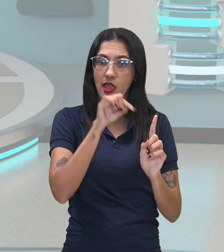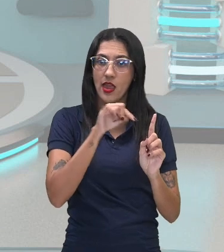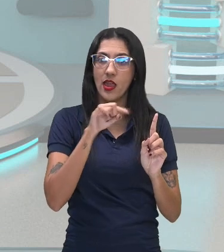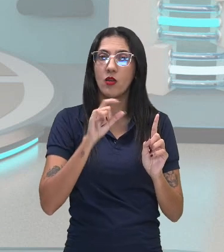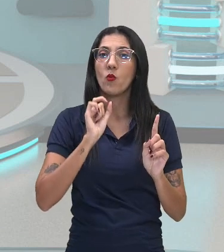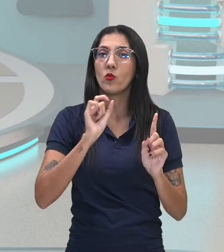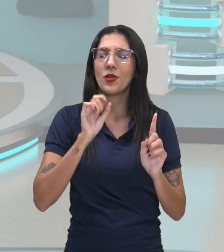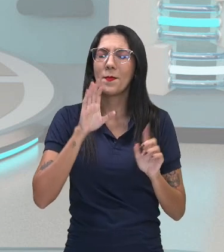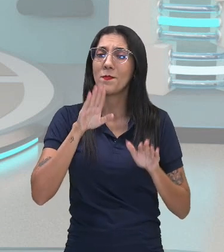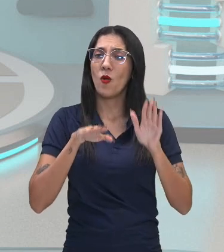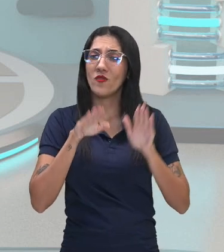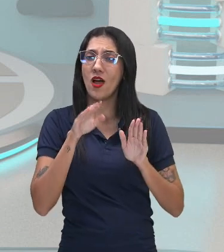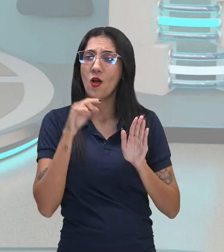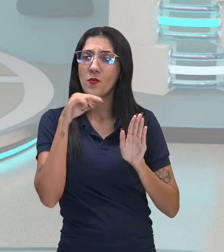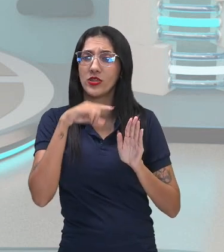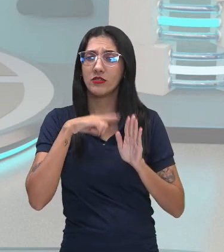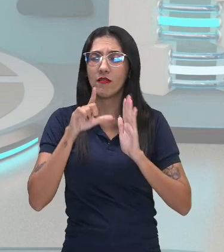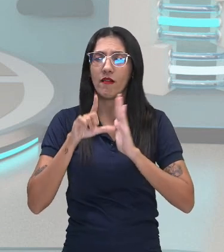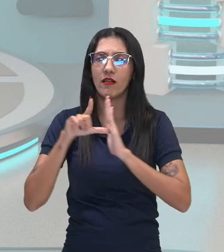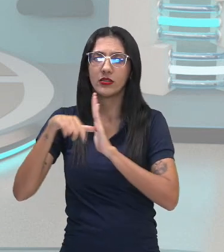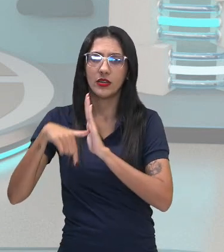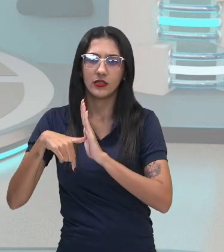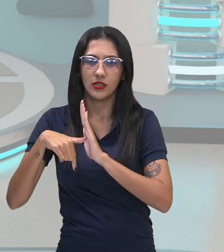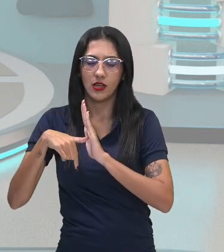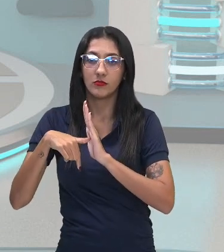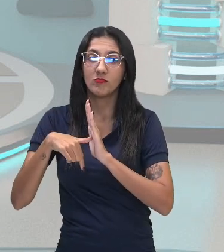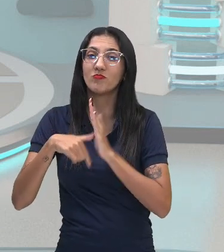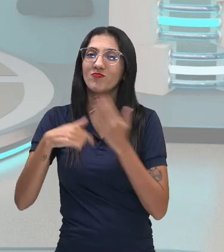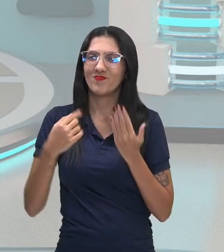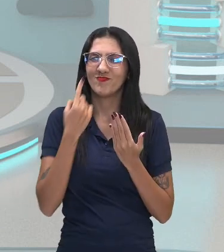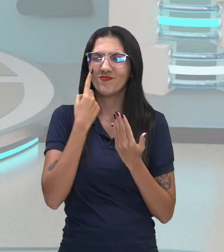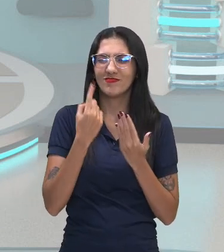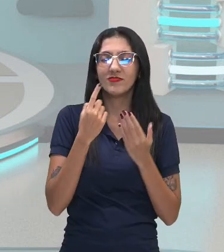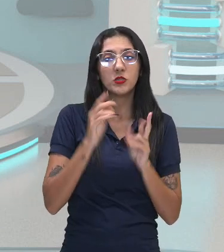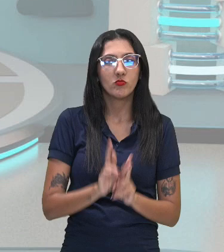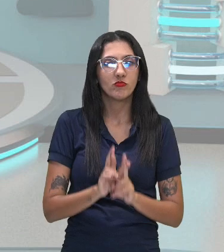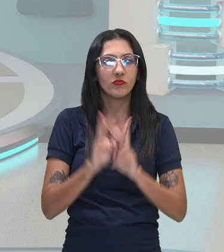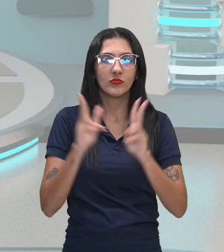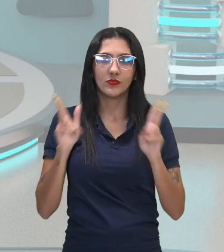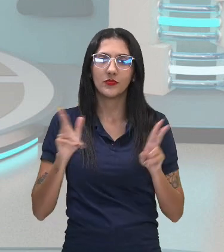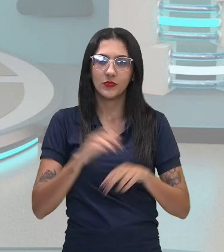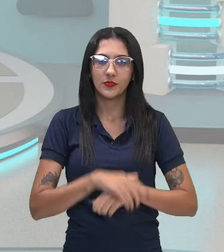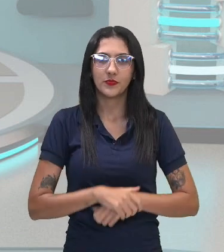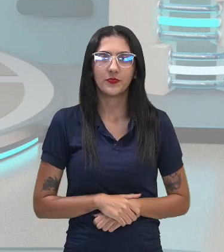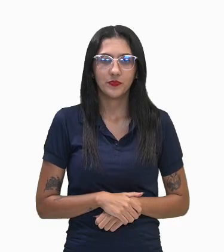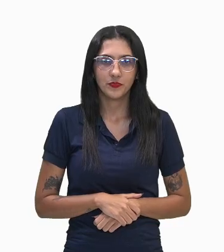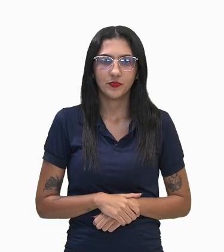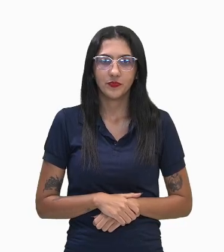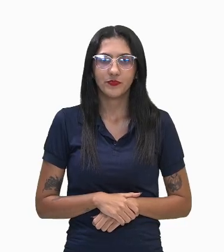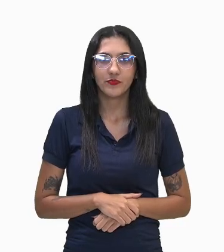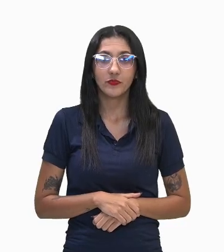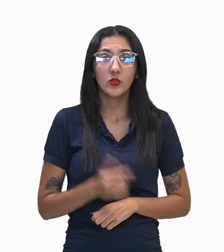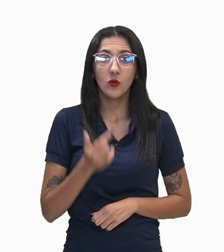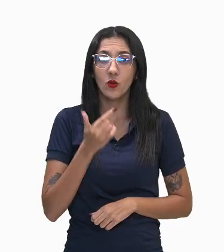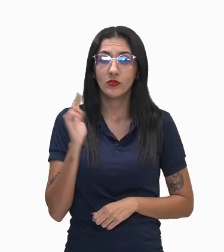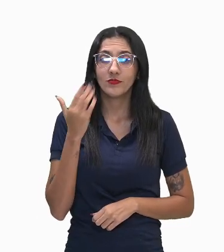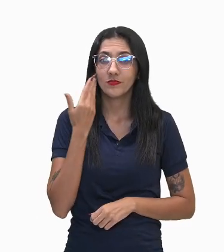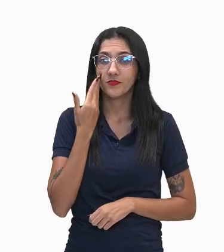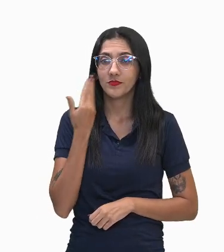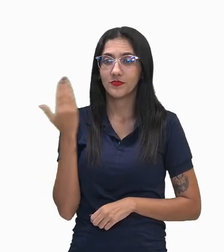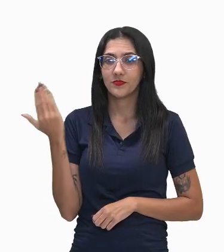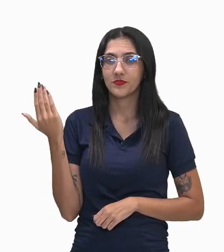horário. Então, você percebe a ênfase que dá, né? Agora vamos ver outros recursos.